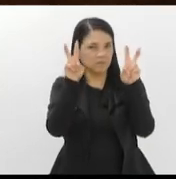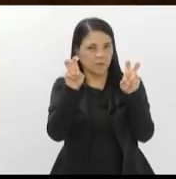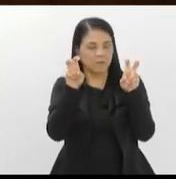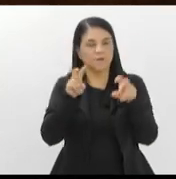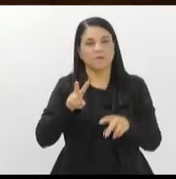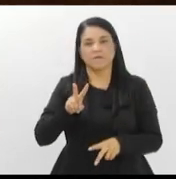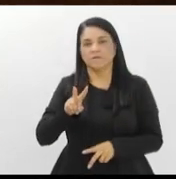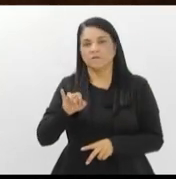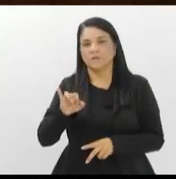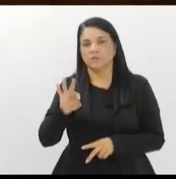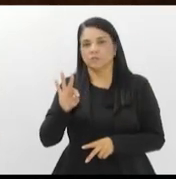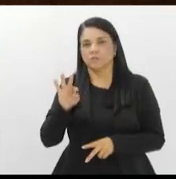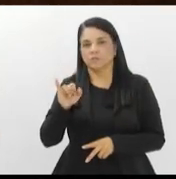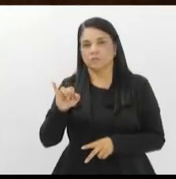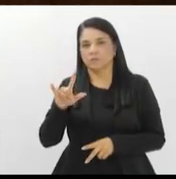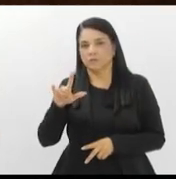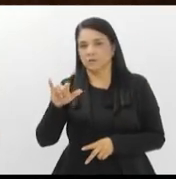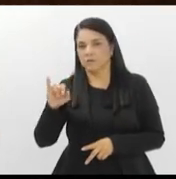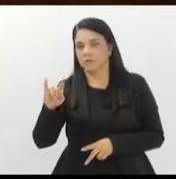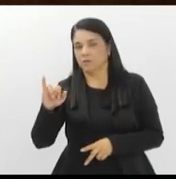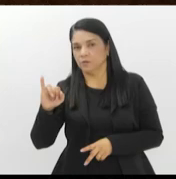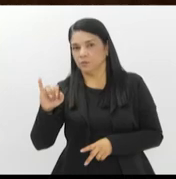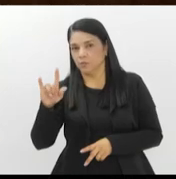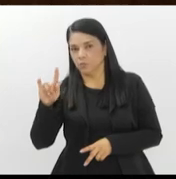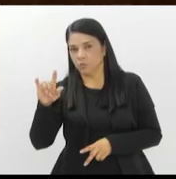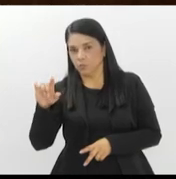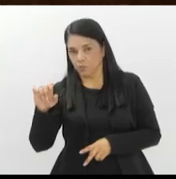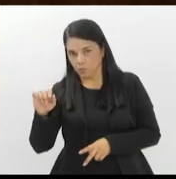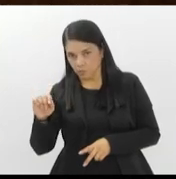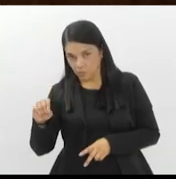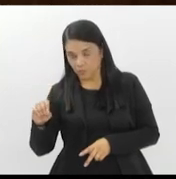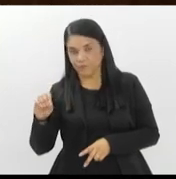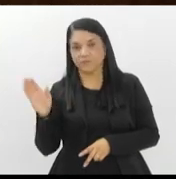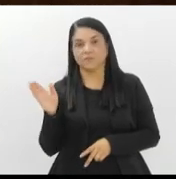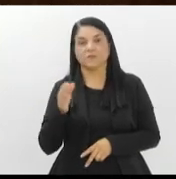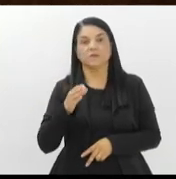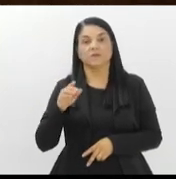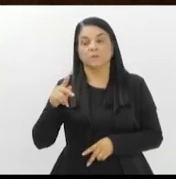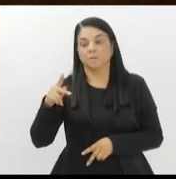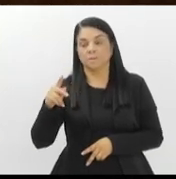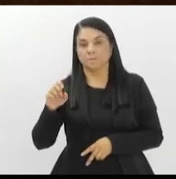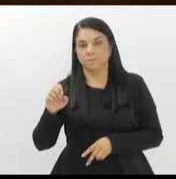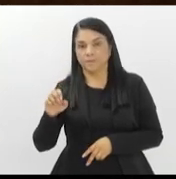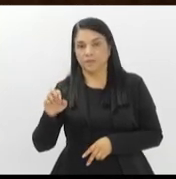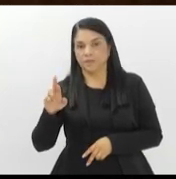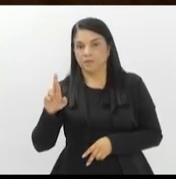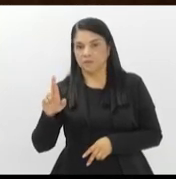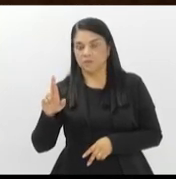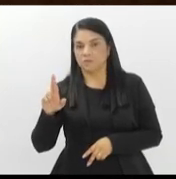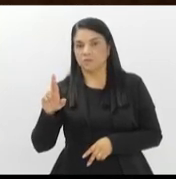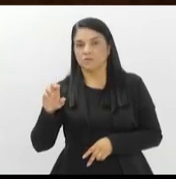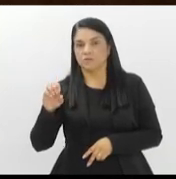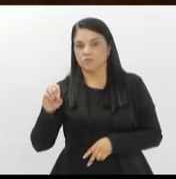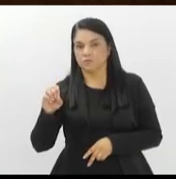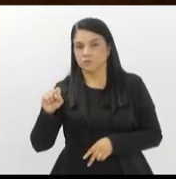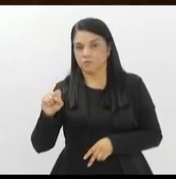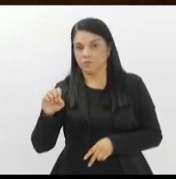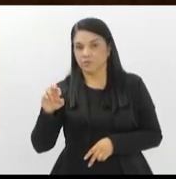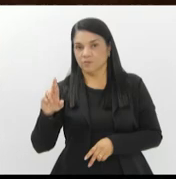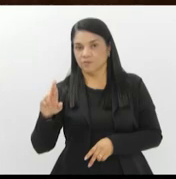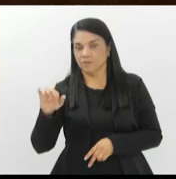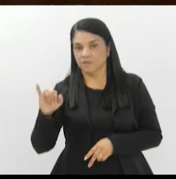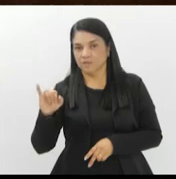vitiligo e a psoríase, tive a oportunidade de produzir duas emendas no mesmo projeto,